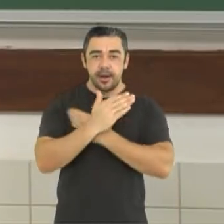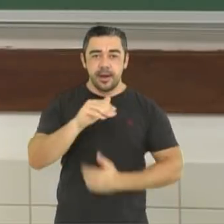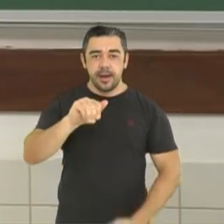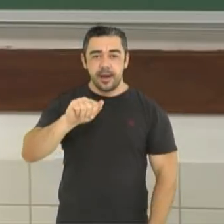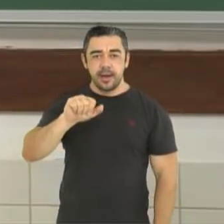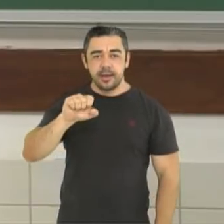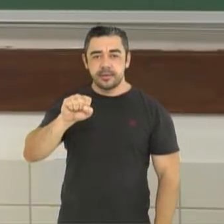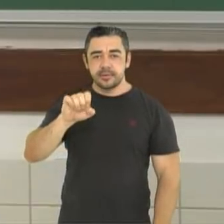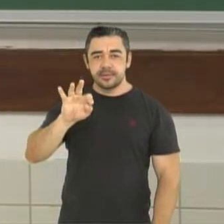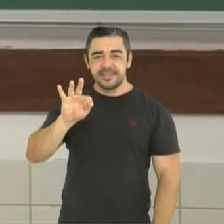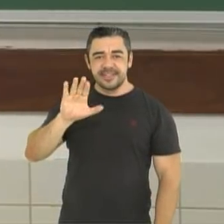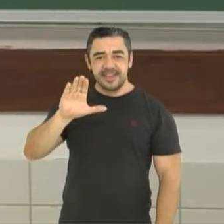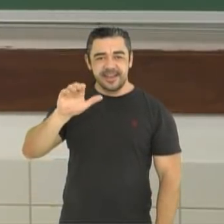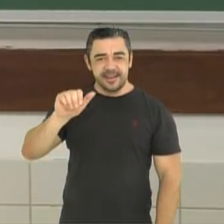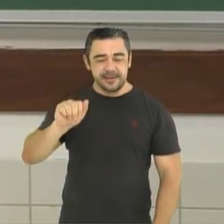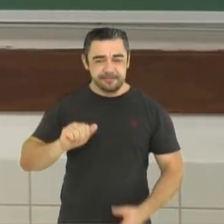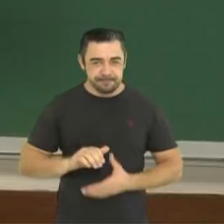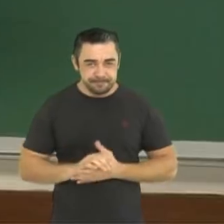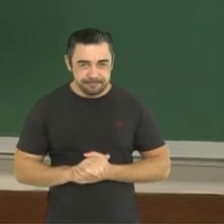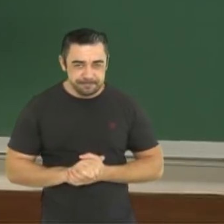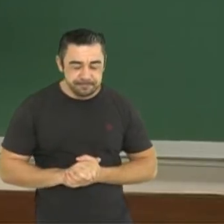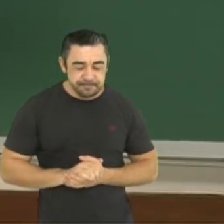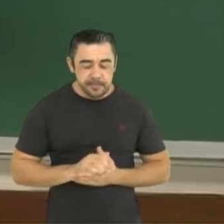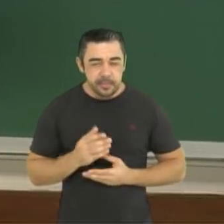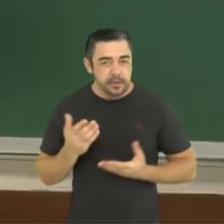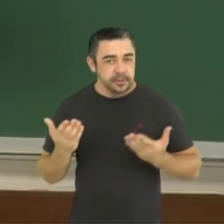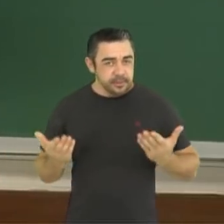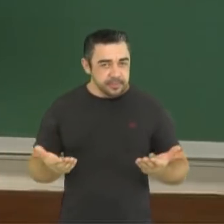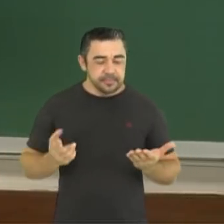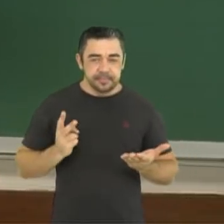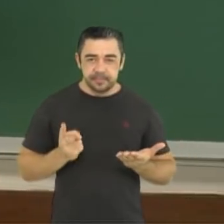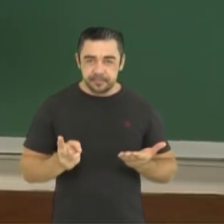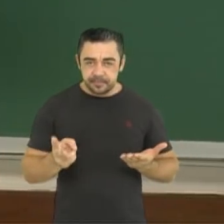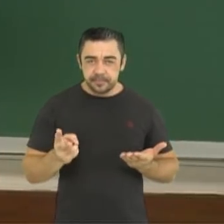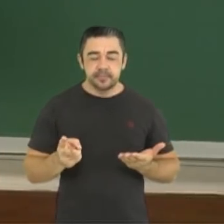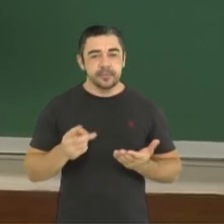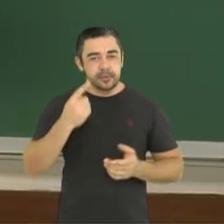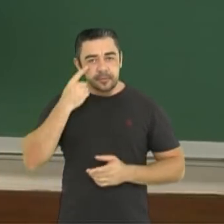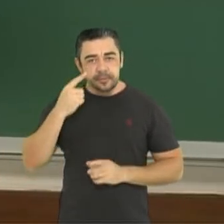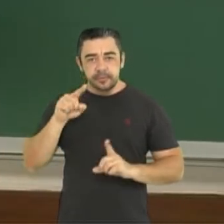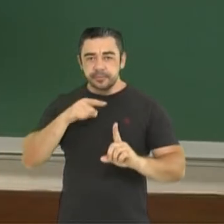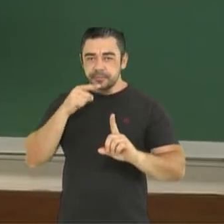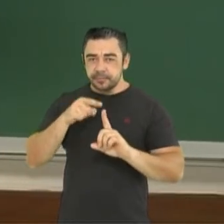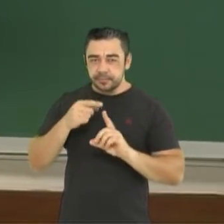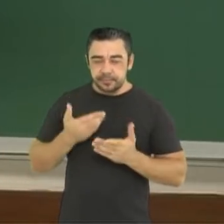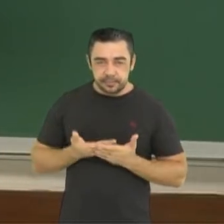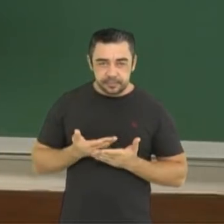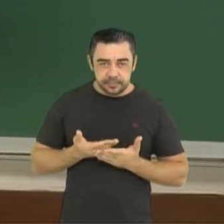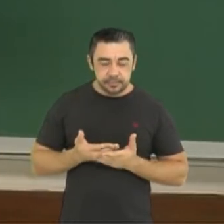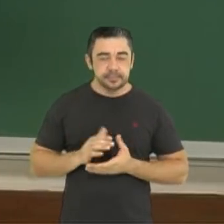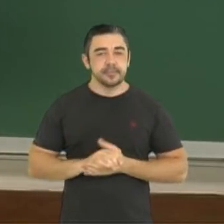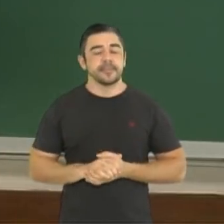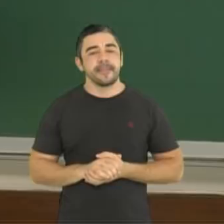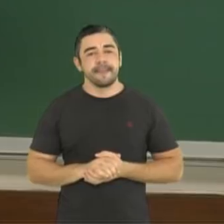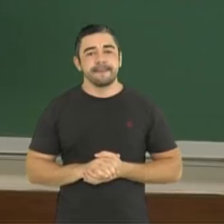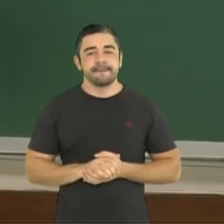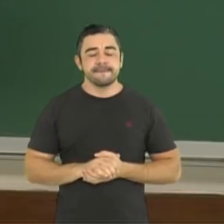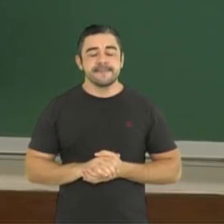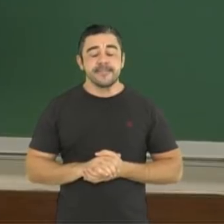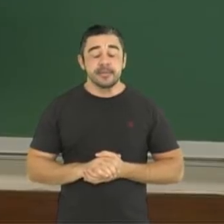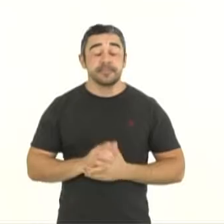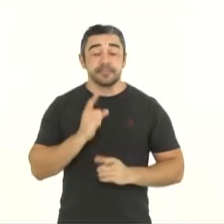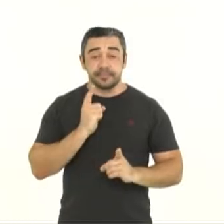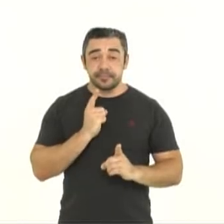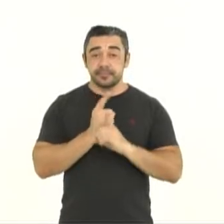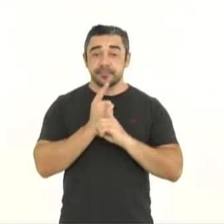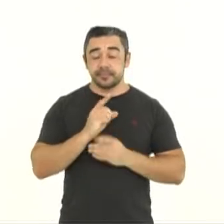com a prof. Então, como sempre, nós começamos com os objetivos da nossa aula de hoje. Vamos lá identificar